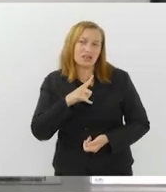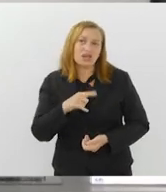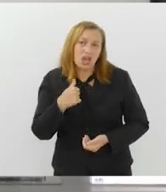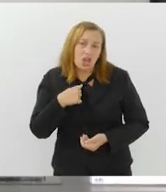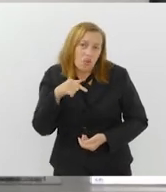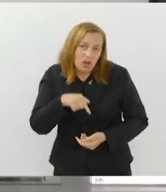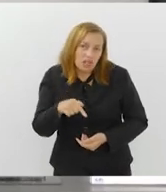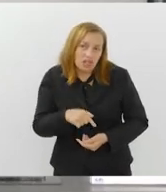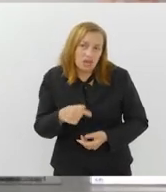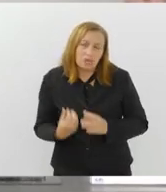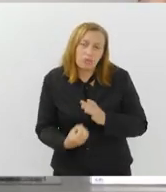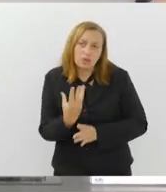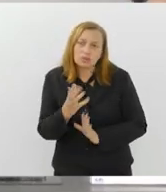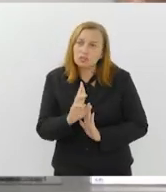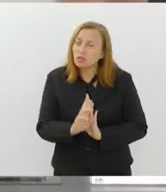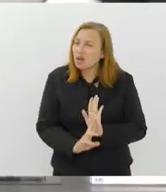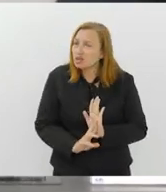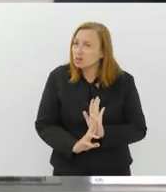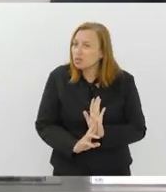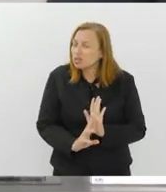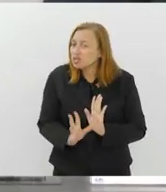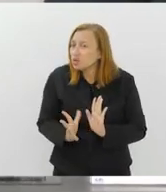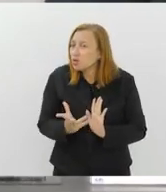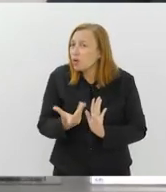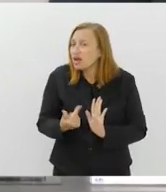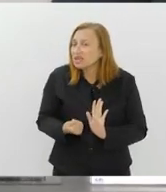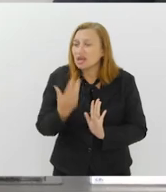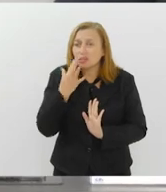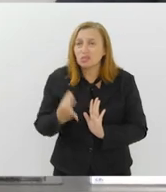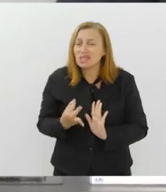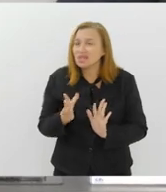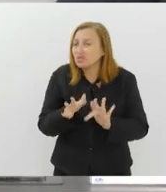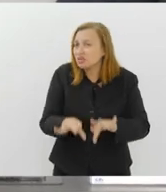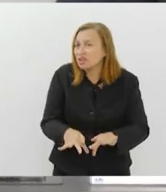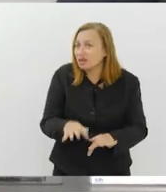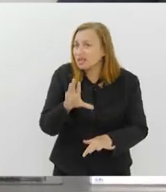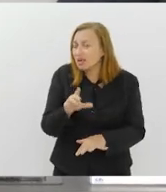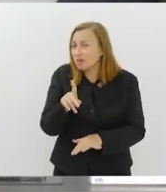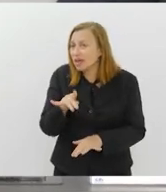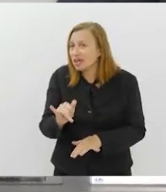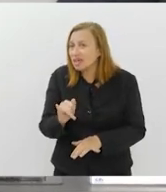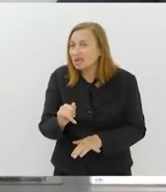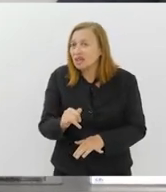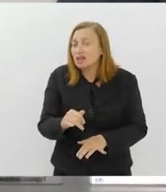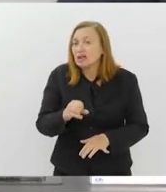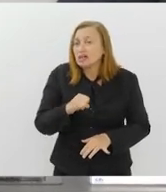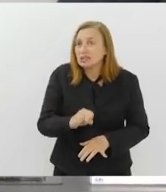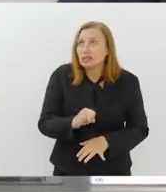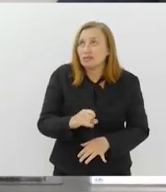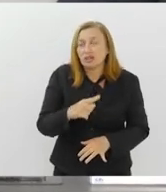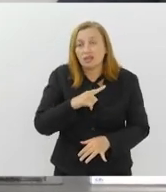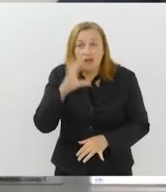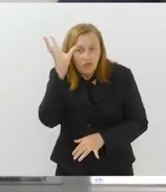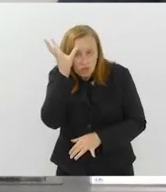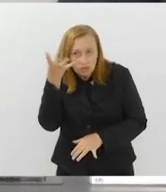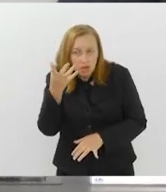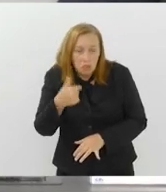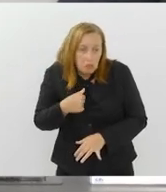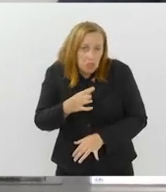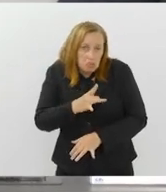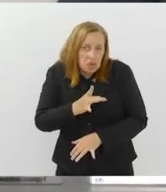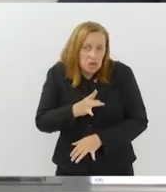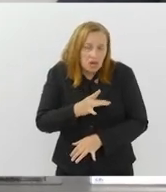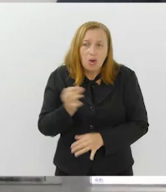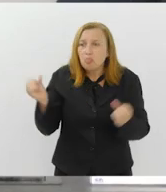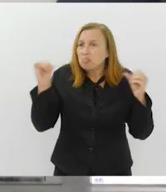aqui para produzir um relatório eficaz, que eu não sei se no final da CPI, se a gente vai sair com alguma solução, que meu medo, a